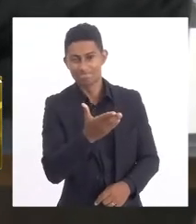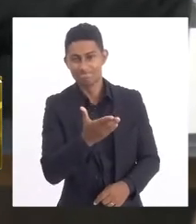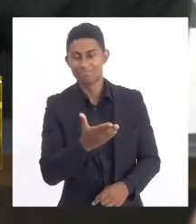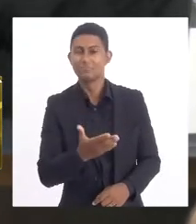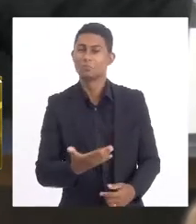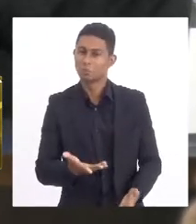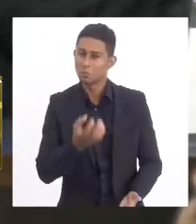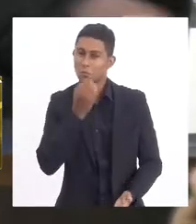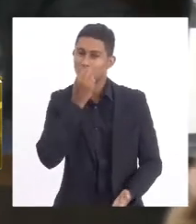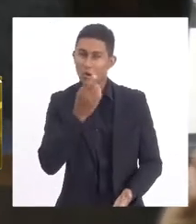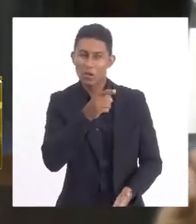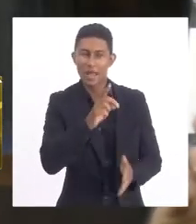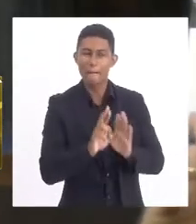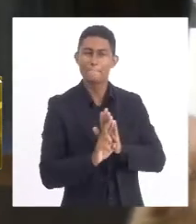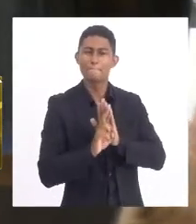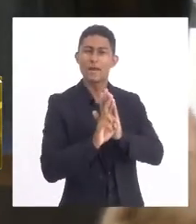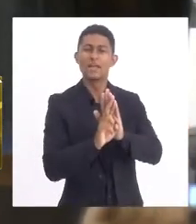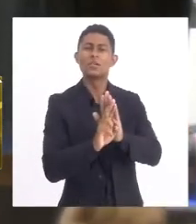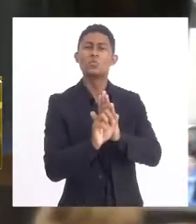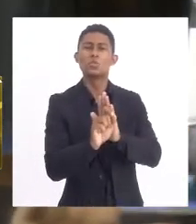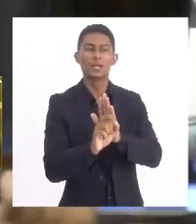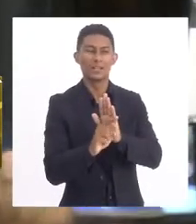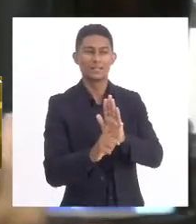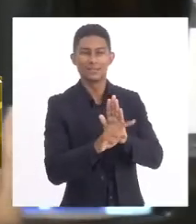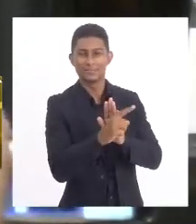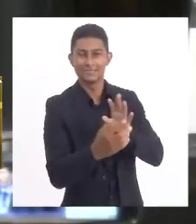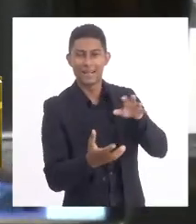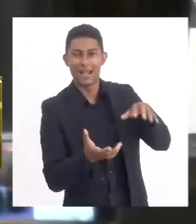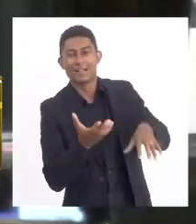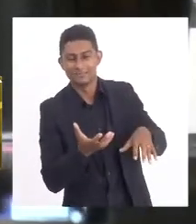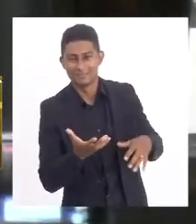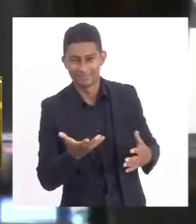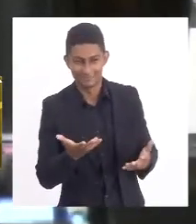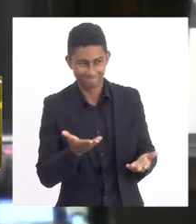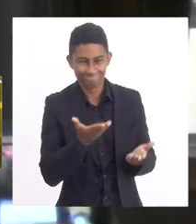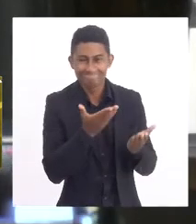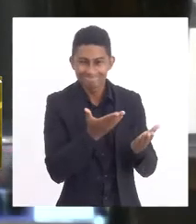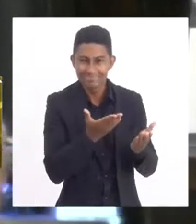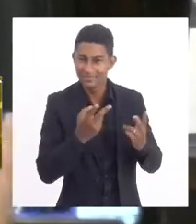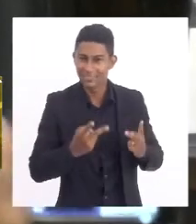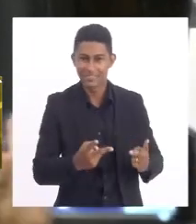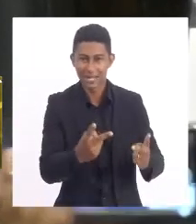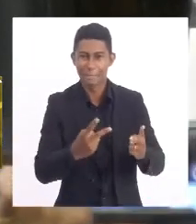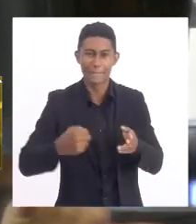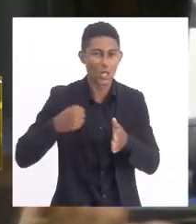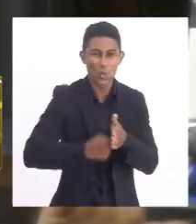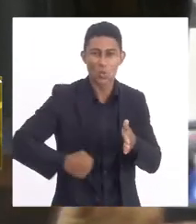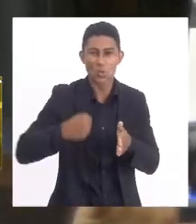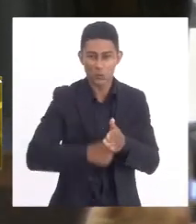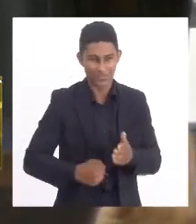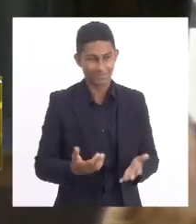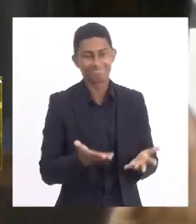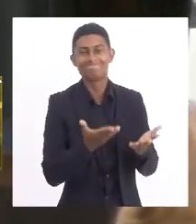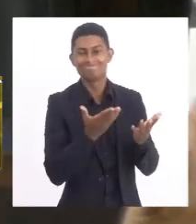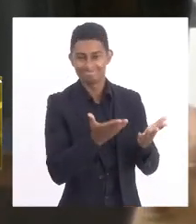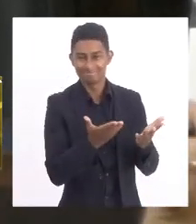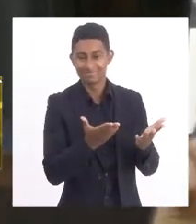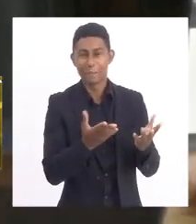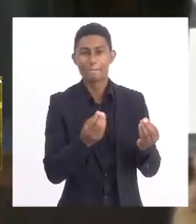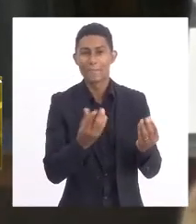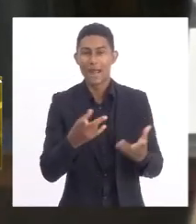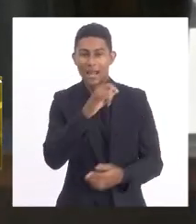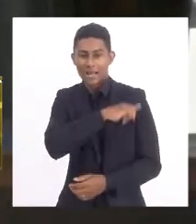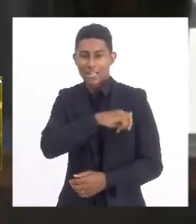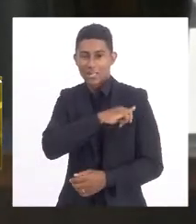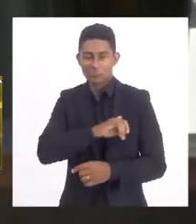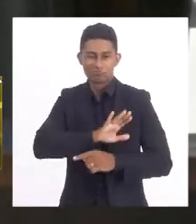o grande representante do Rio de Janeiro lá na câmara dos deputados e que está sempre lá lutando pelo Rio de Janeiro pelo Estado do Rio pelo Rio